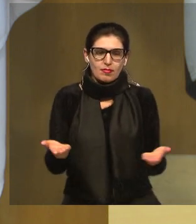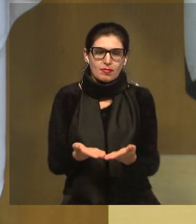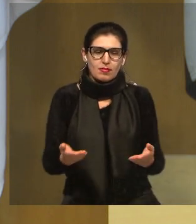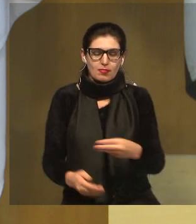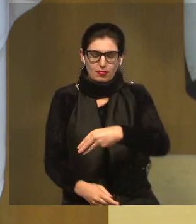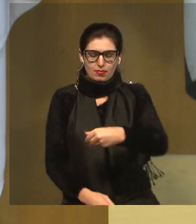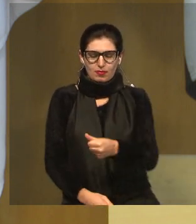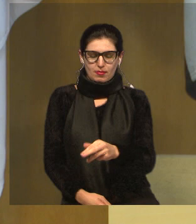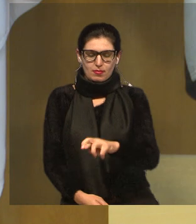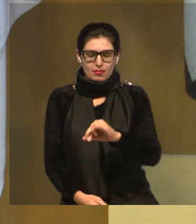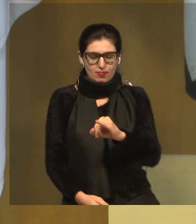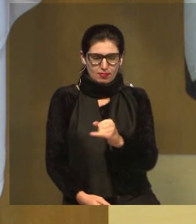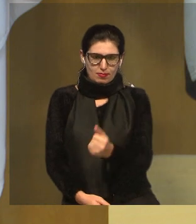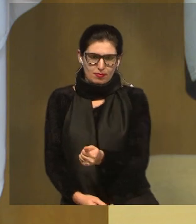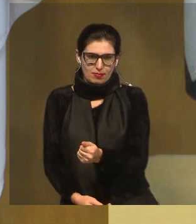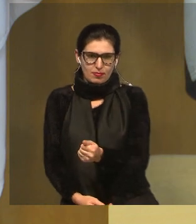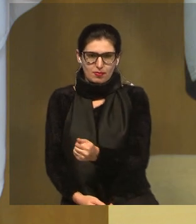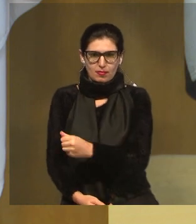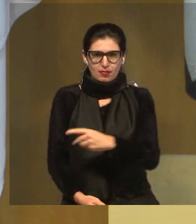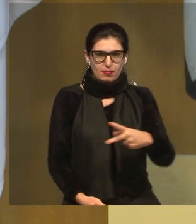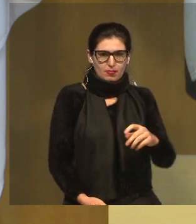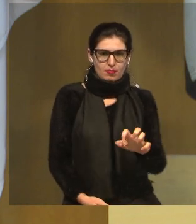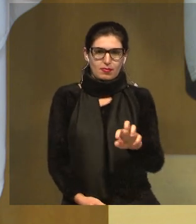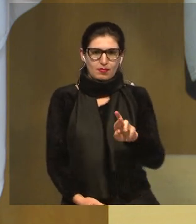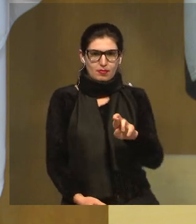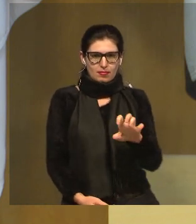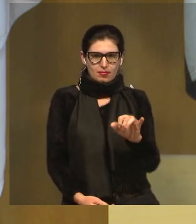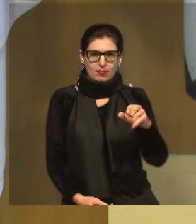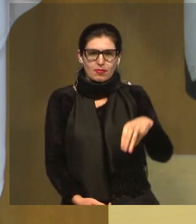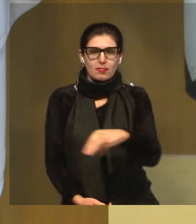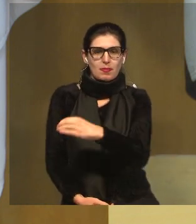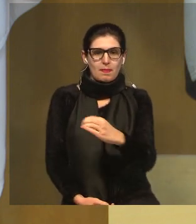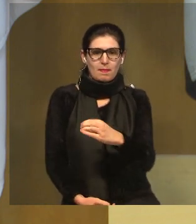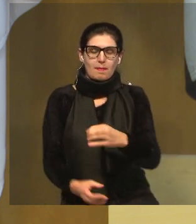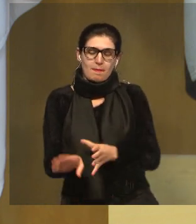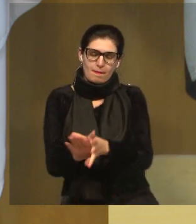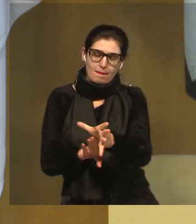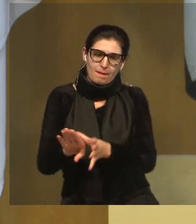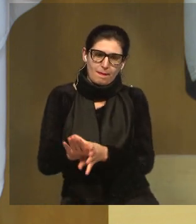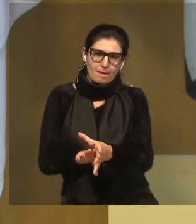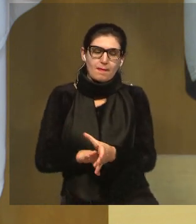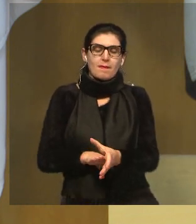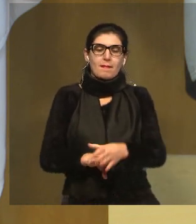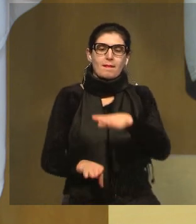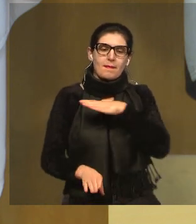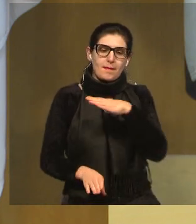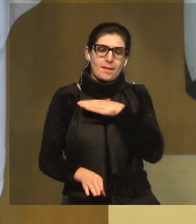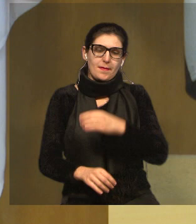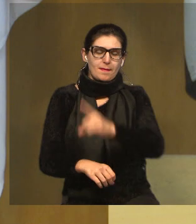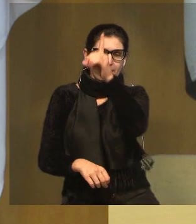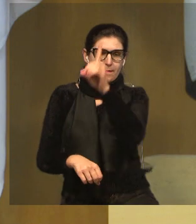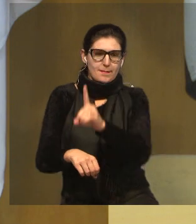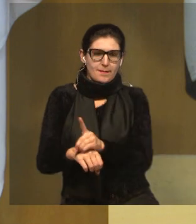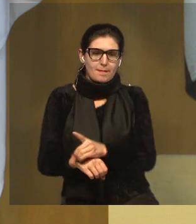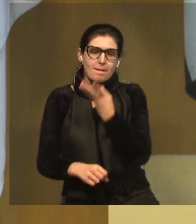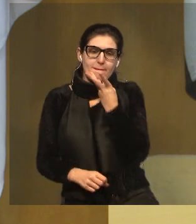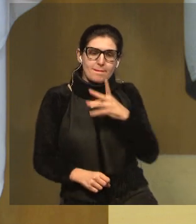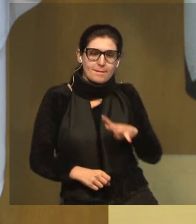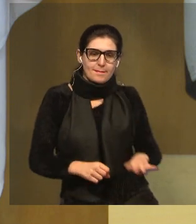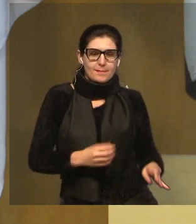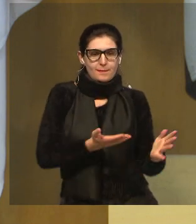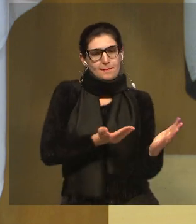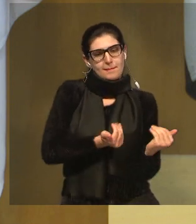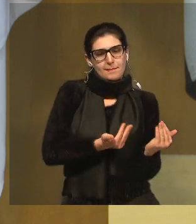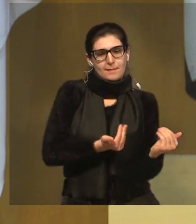Maria Elisa Perim, que falará em nome do CMDCA, Conselho Municipal dos Direitos da Criança